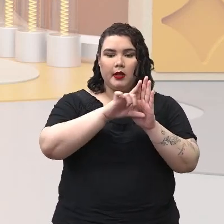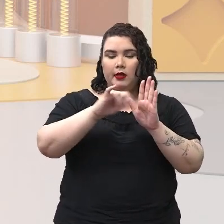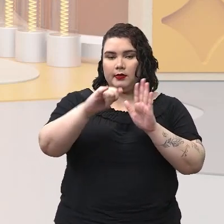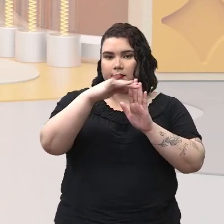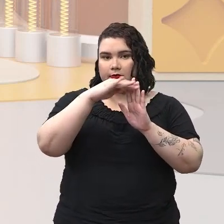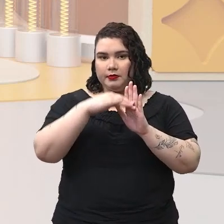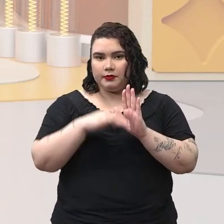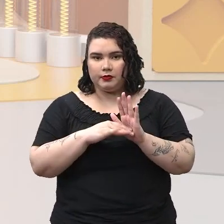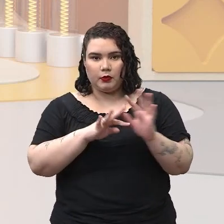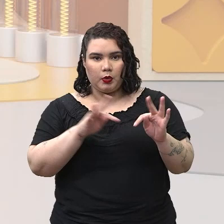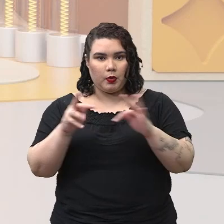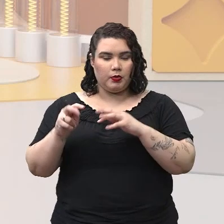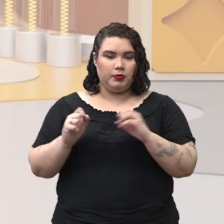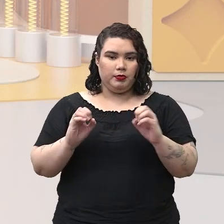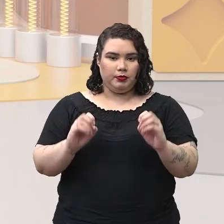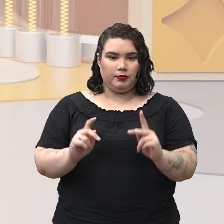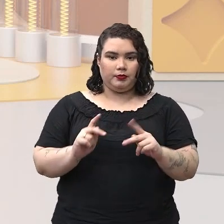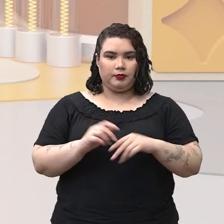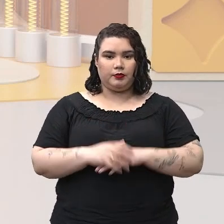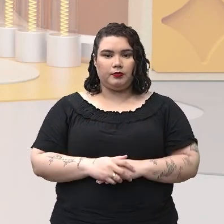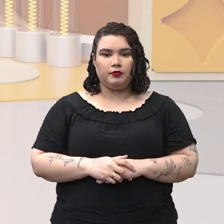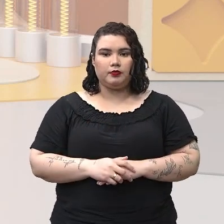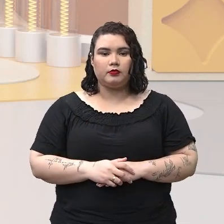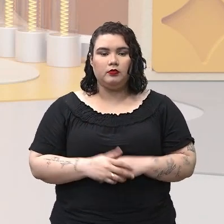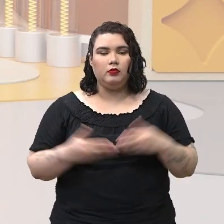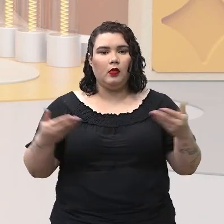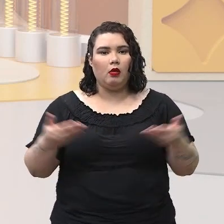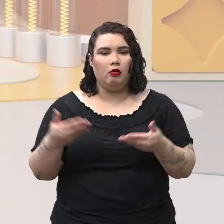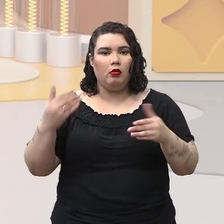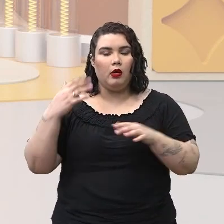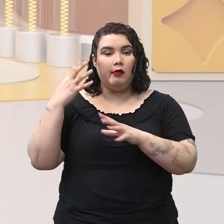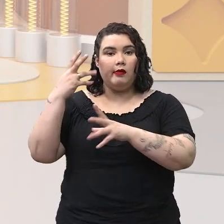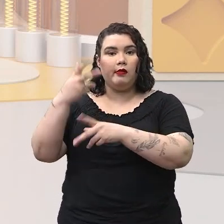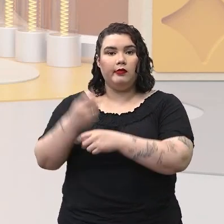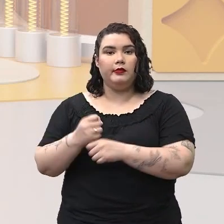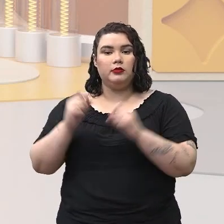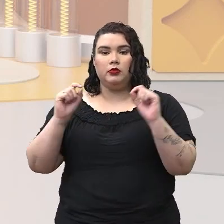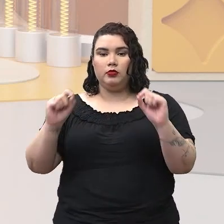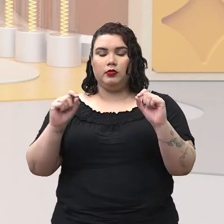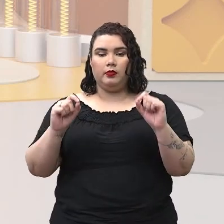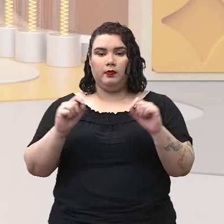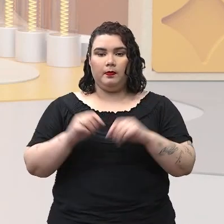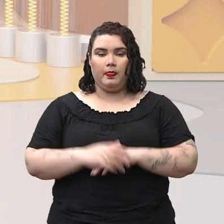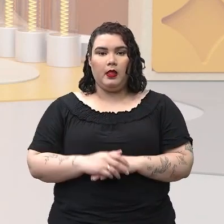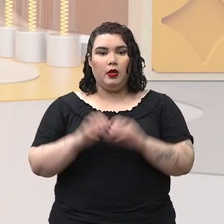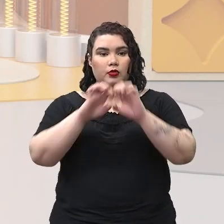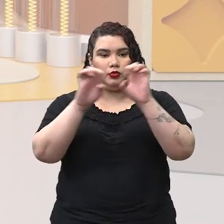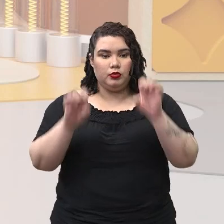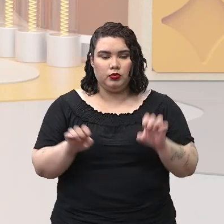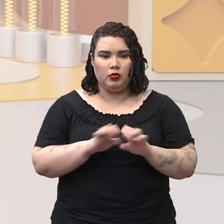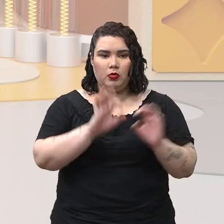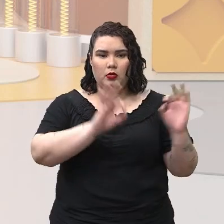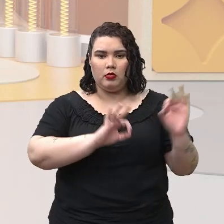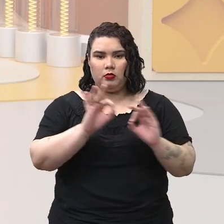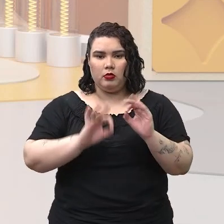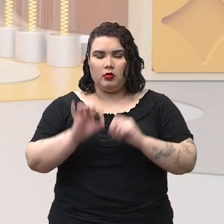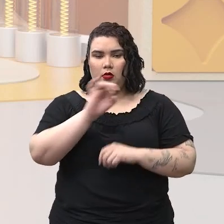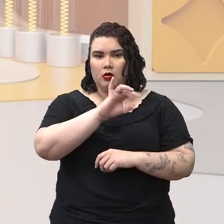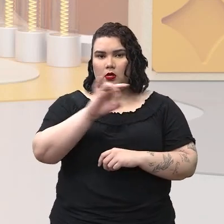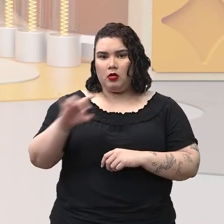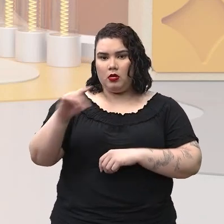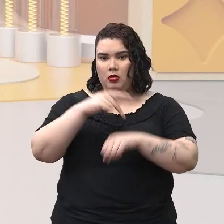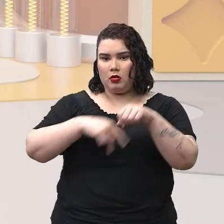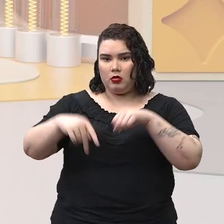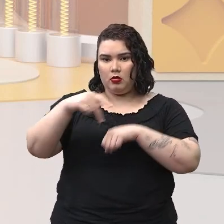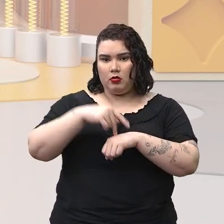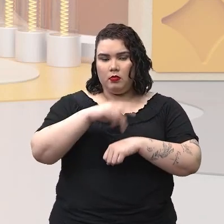o direito de cada um. Beleza, pessoal? A gente vai relembrar agora que mesmo com as estruturas, as organizações de cada país, né, cada